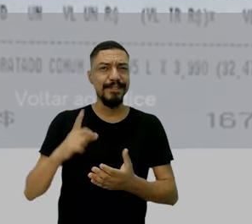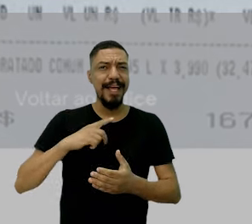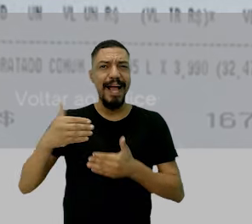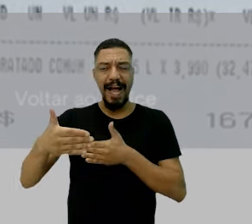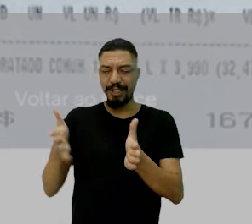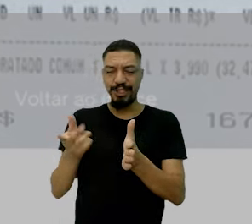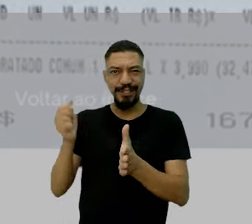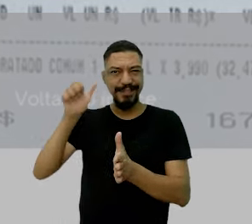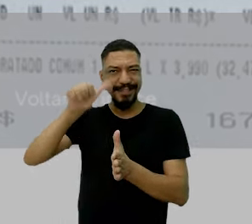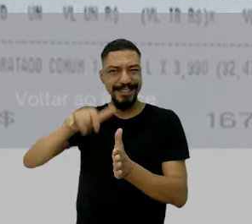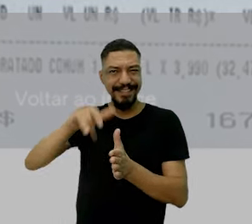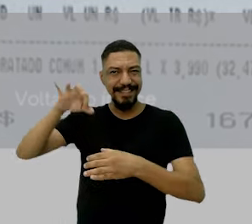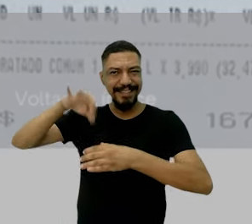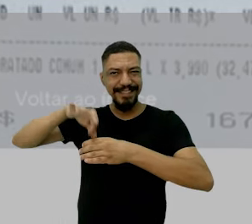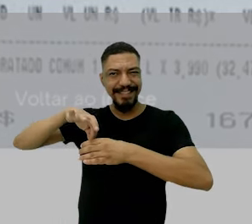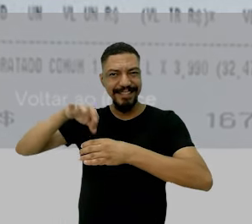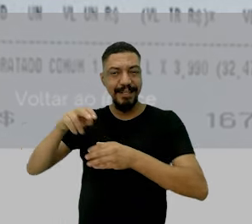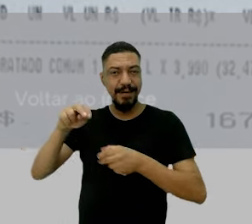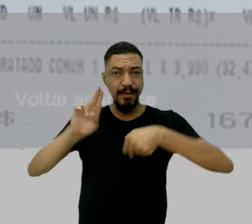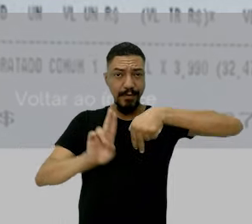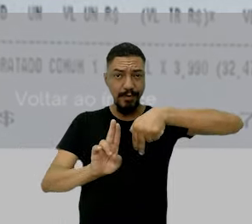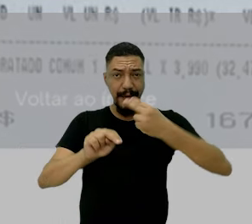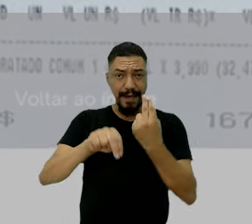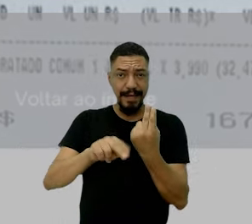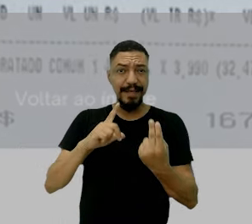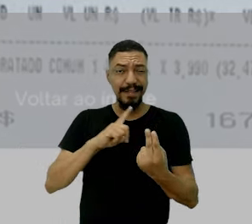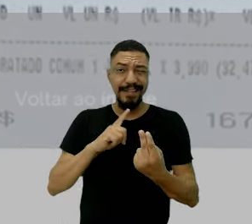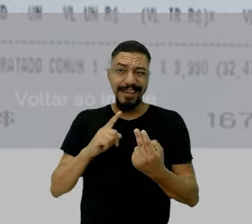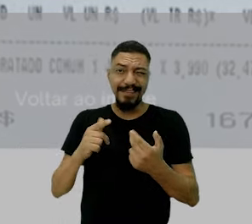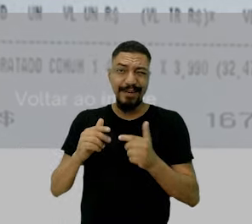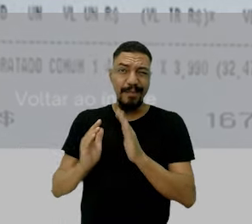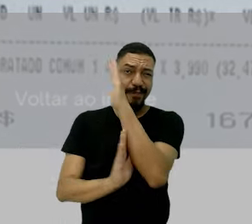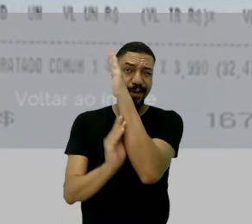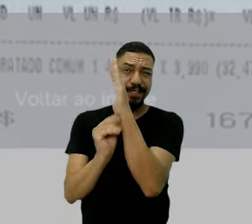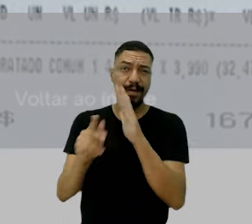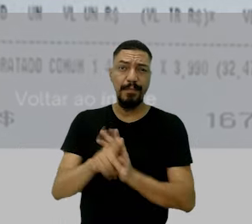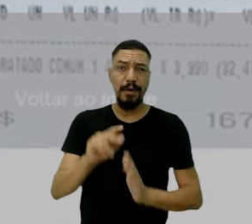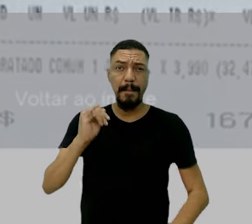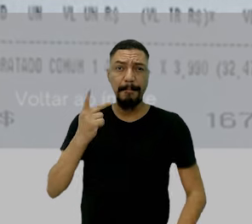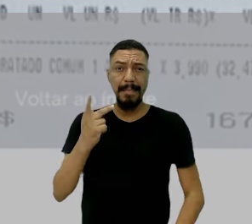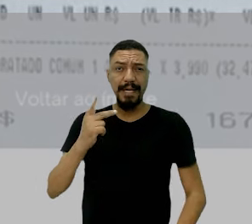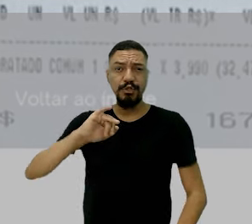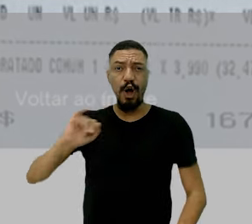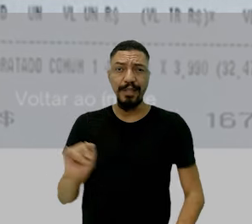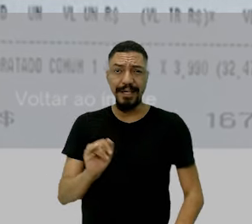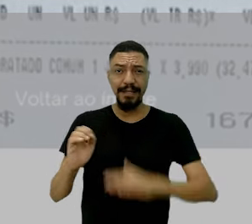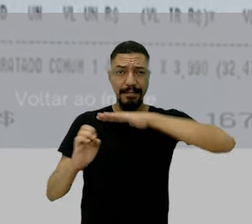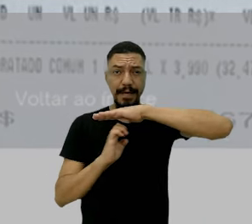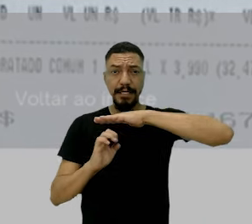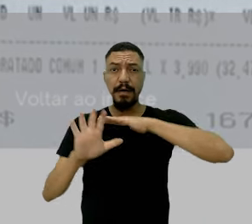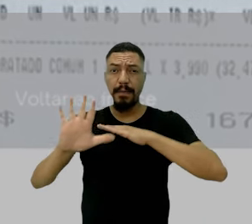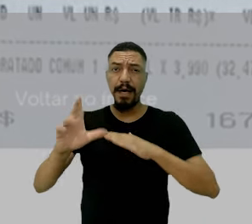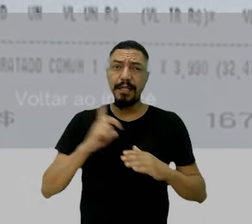é de pôr na caixinha do Nubank, né? O Nubank tem essa chatice assim para PJ, né?